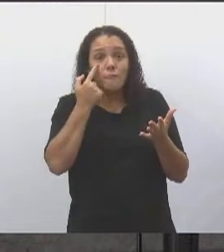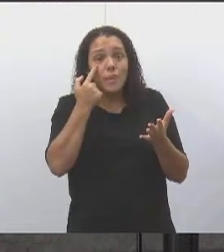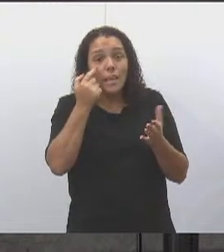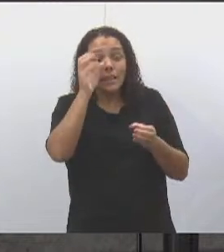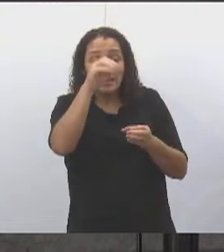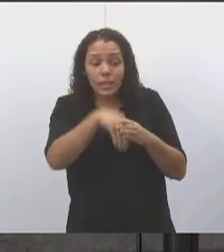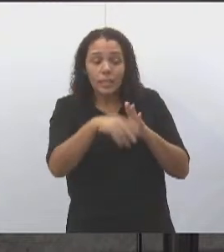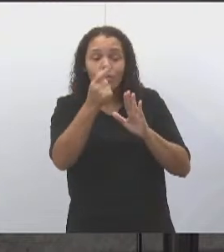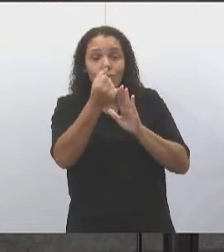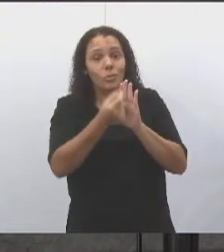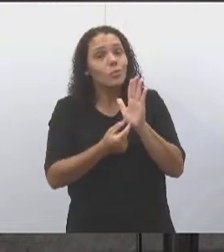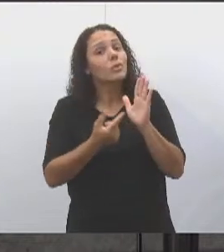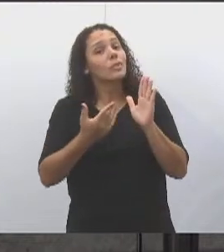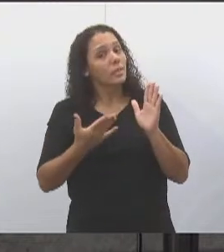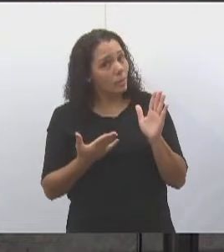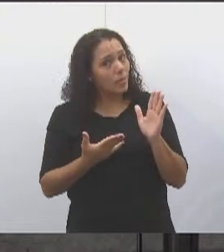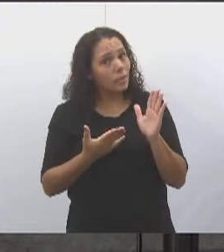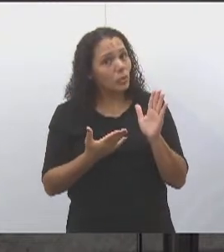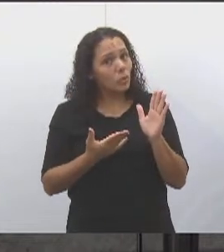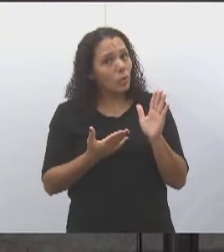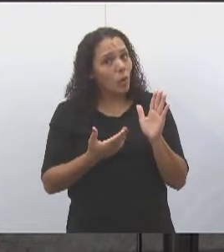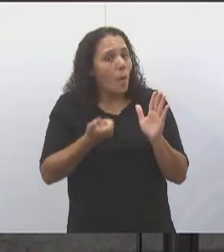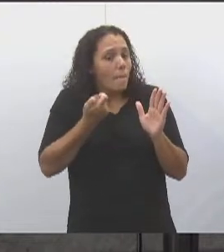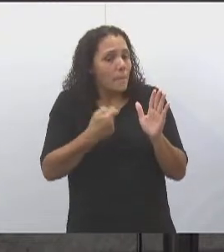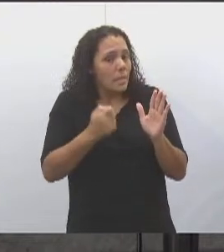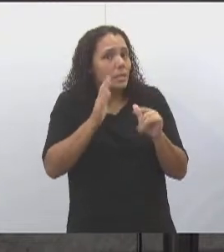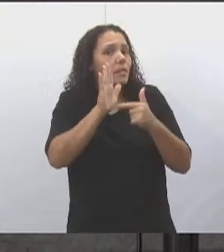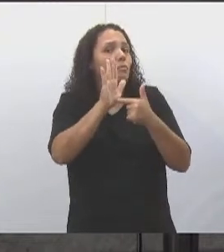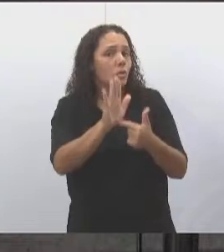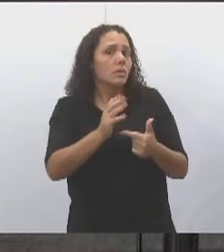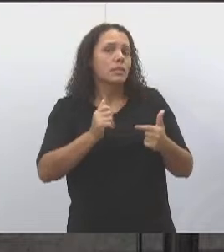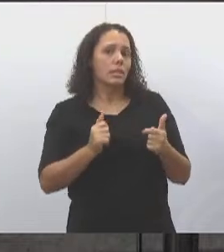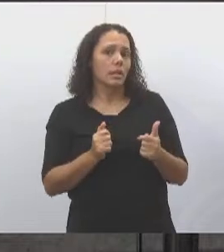orçamento. Né? Os números têm que demonstrar isso.